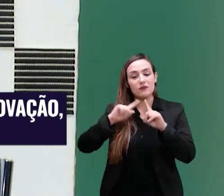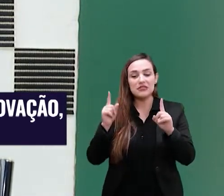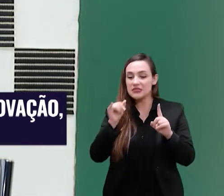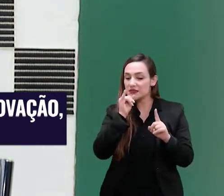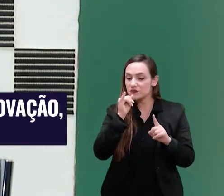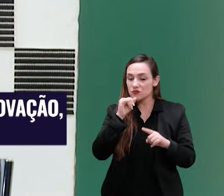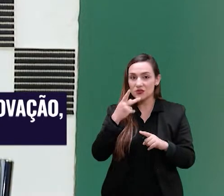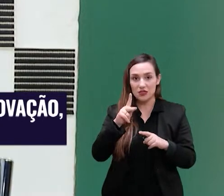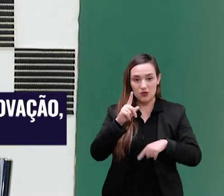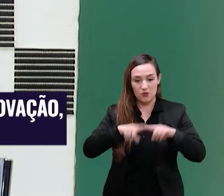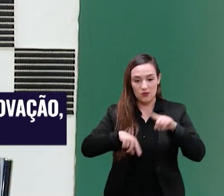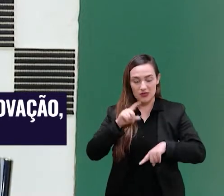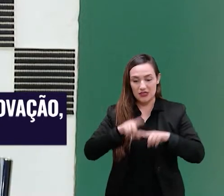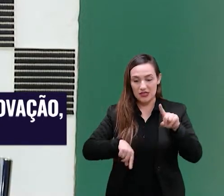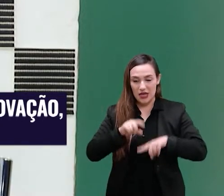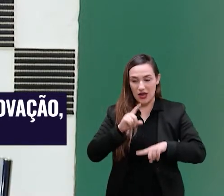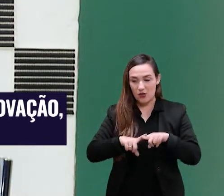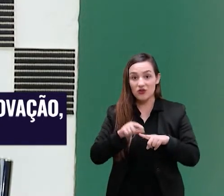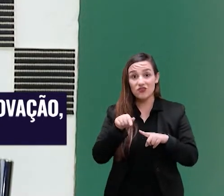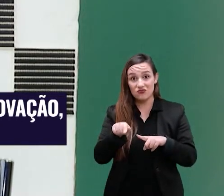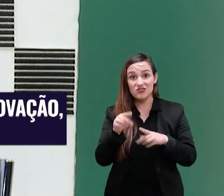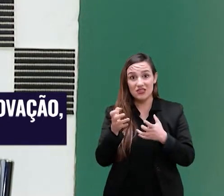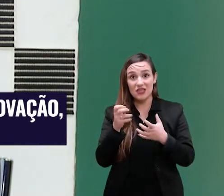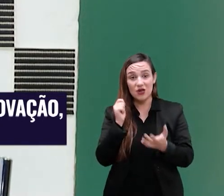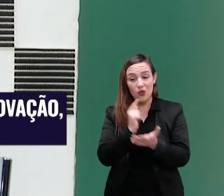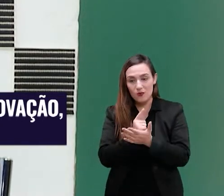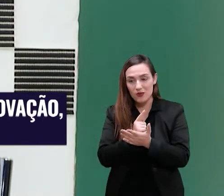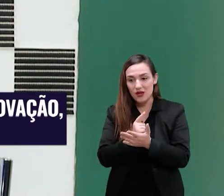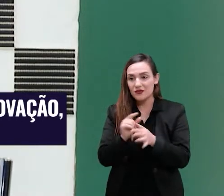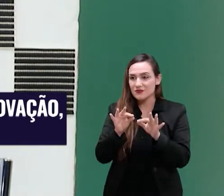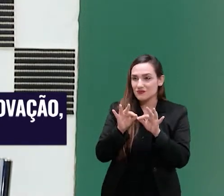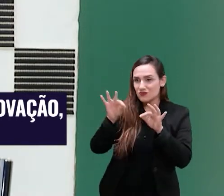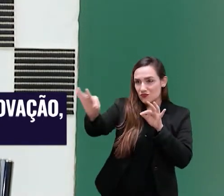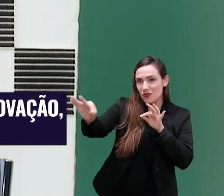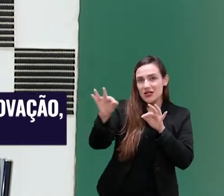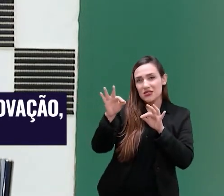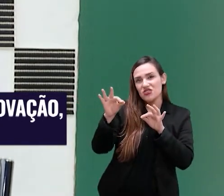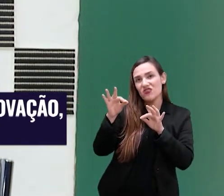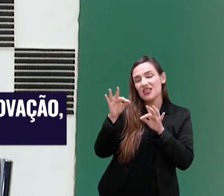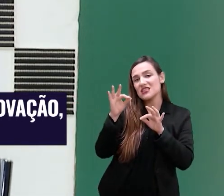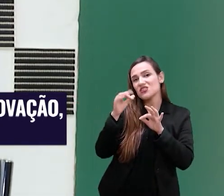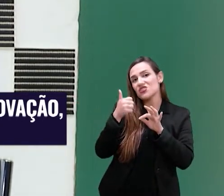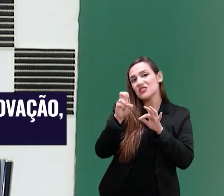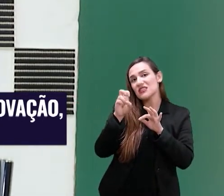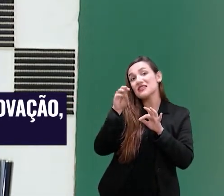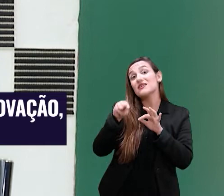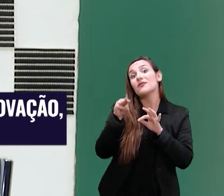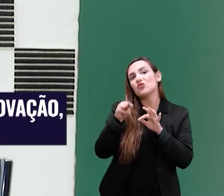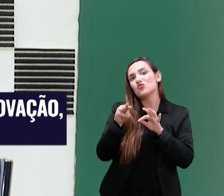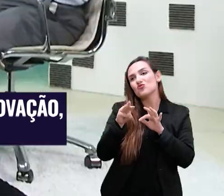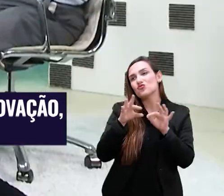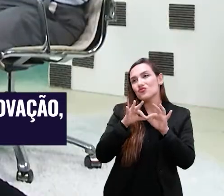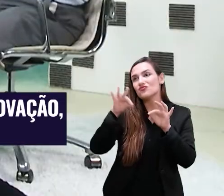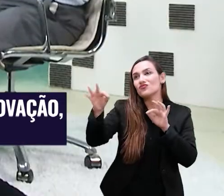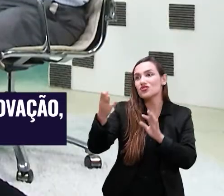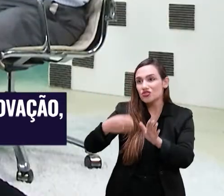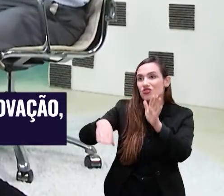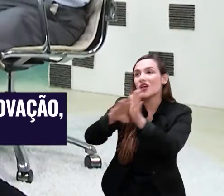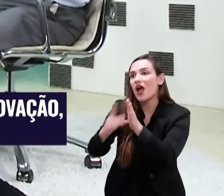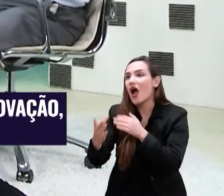num raio de até 15 minutos a pé ou de bicicleta. As cidades que estão desenvolvendo conceito, que